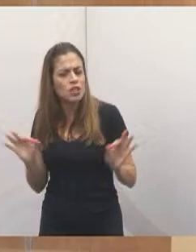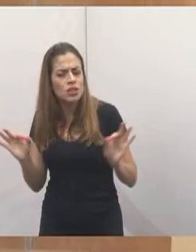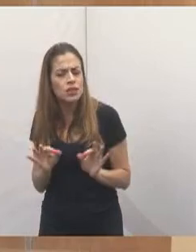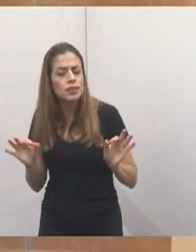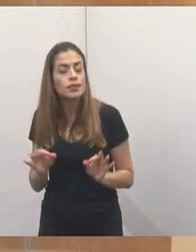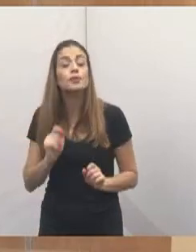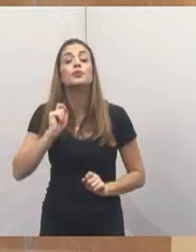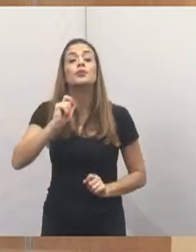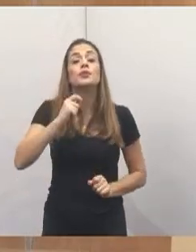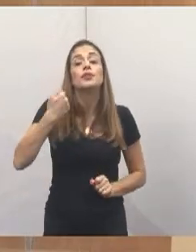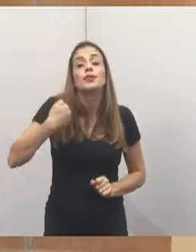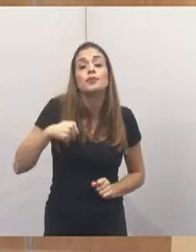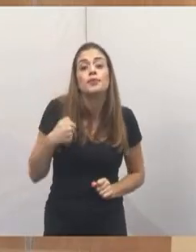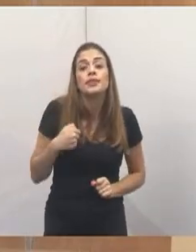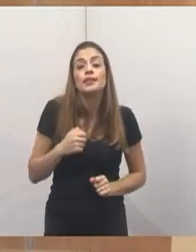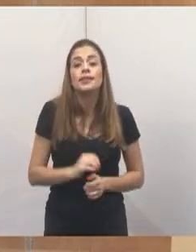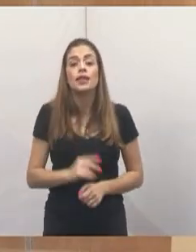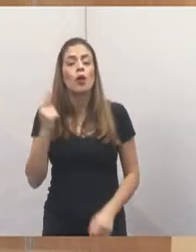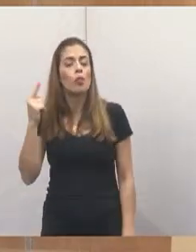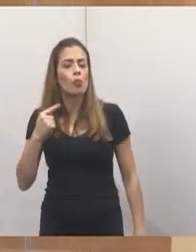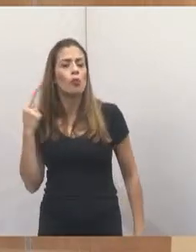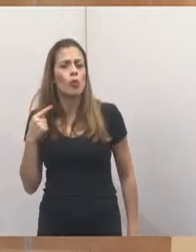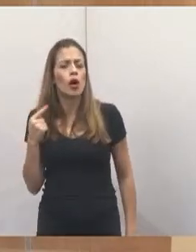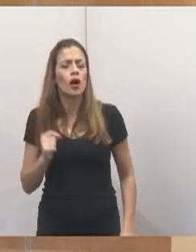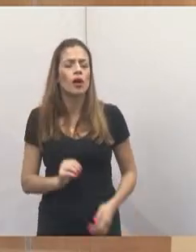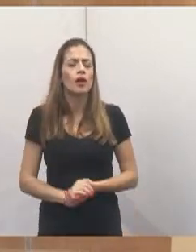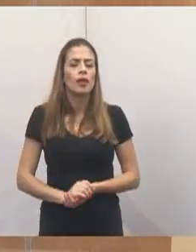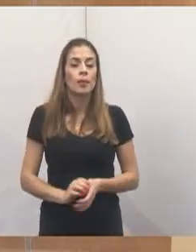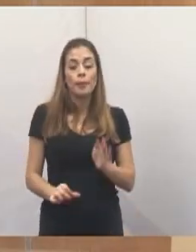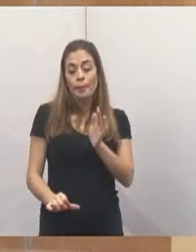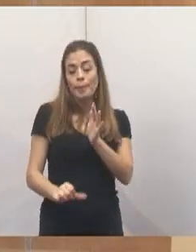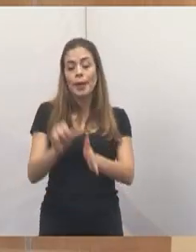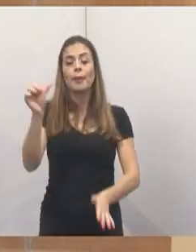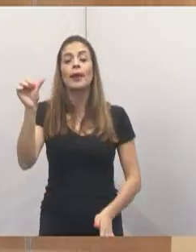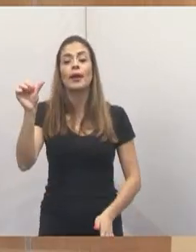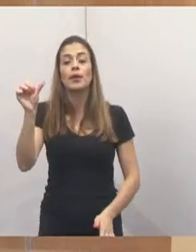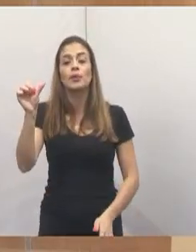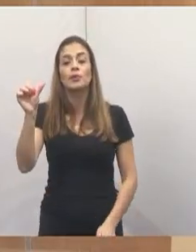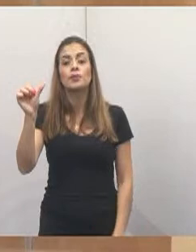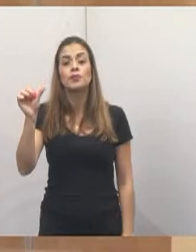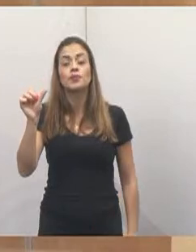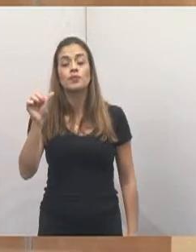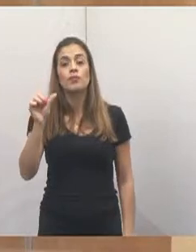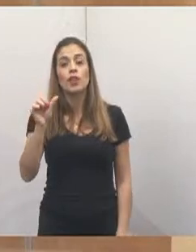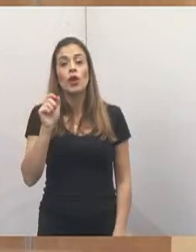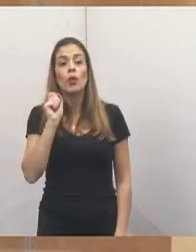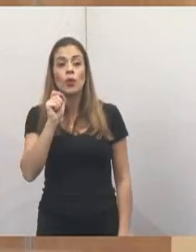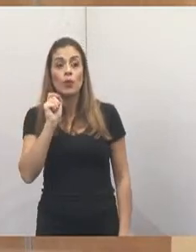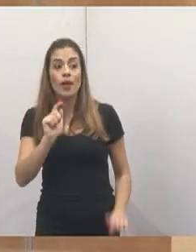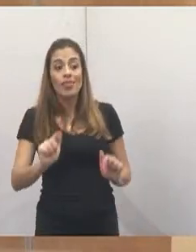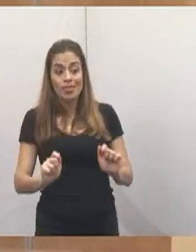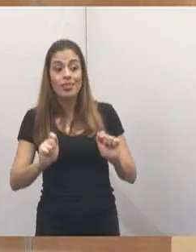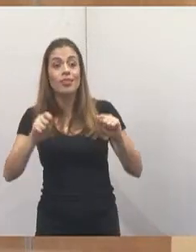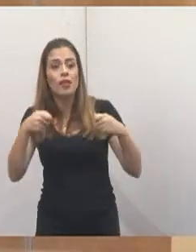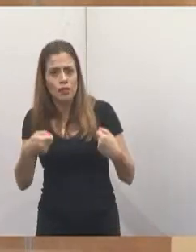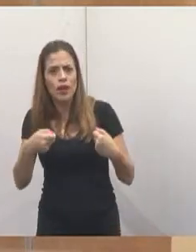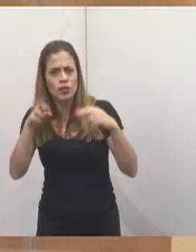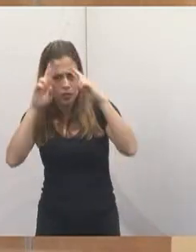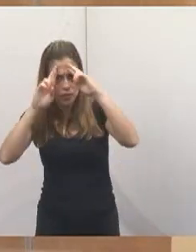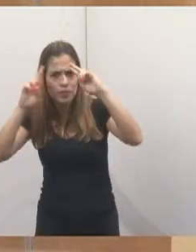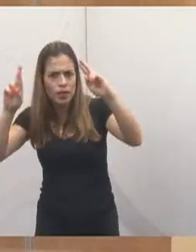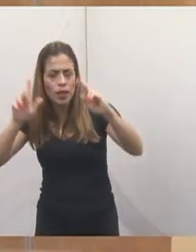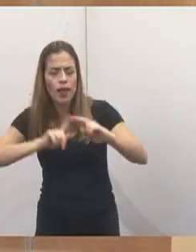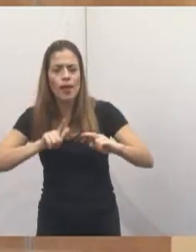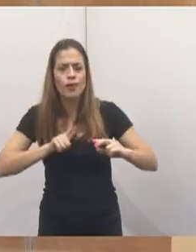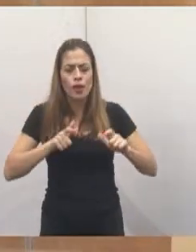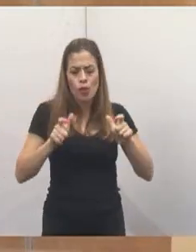precisa? O advogado precisa, primeiramente, que as suas prerrogativas sejam respeitadas, que ele tenha um bom ambiente de